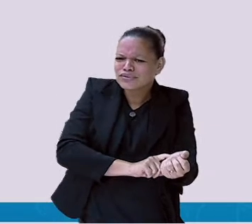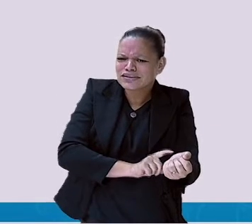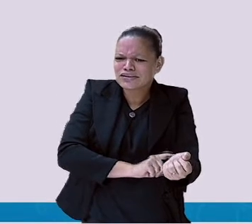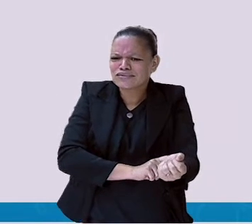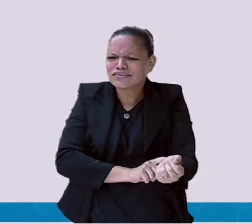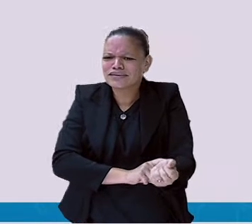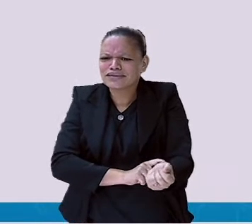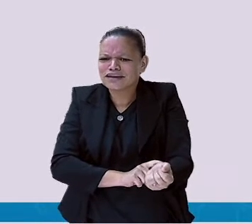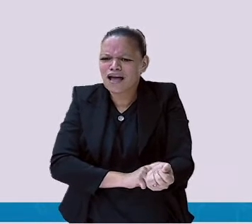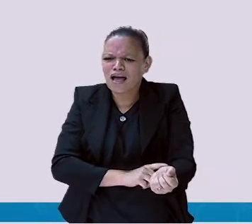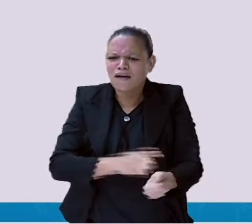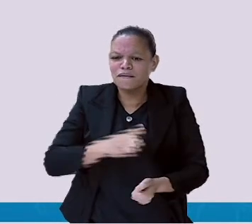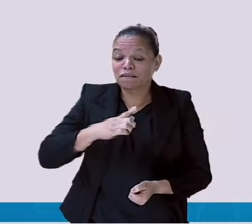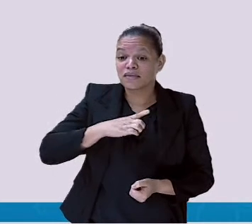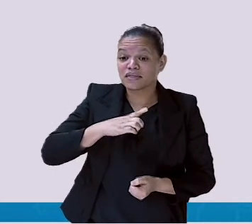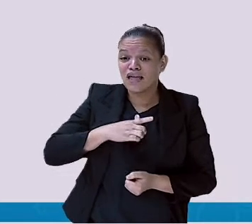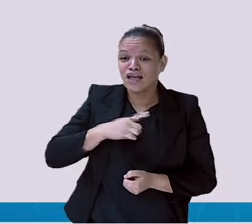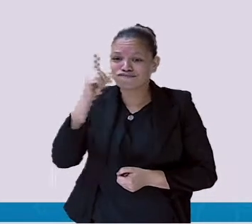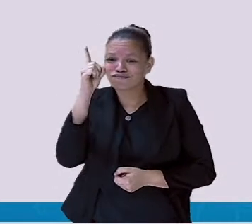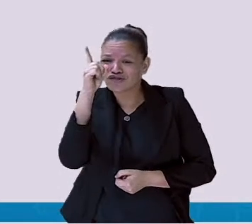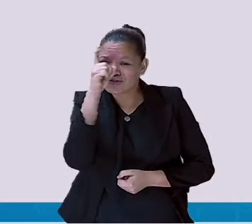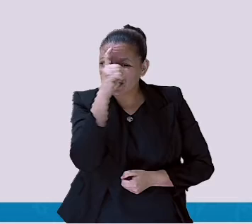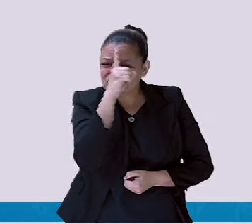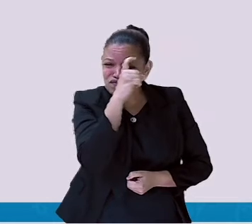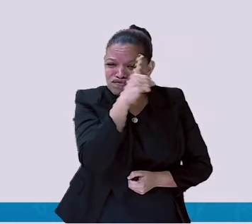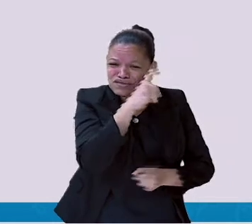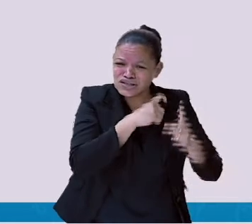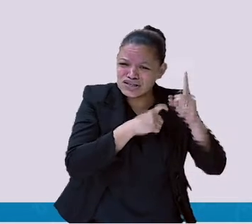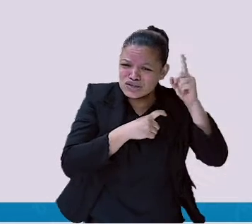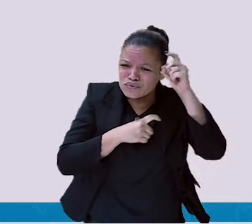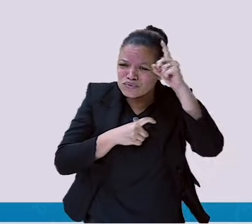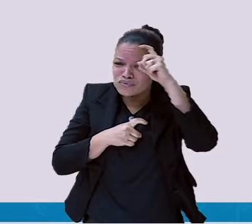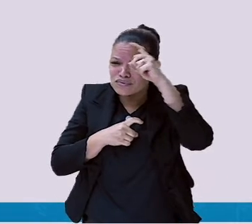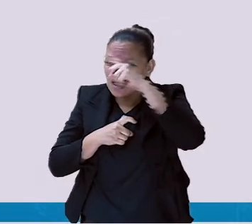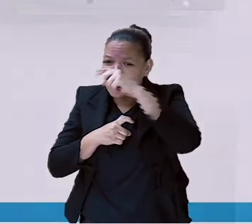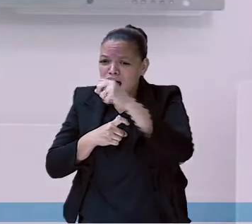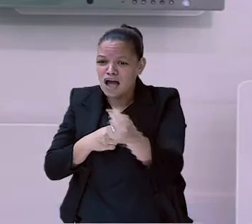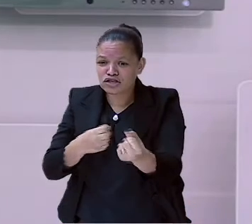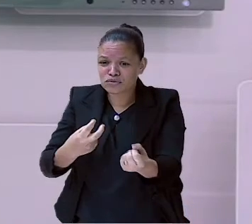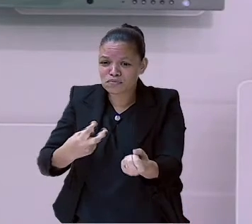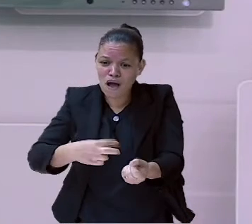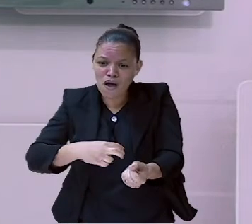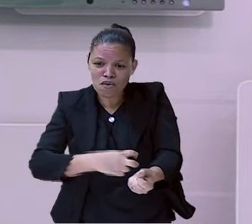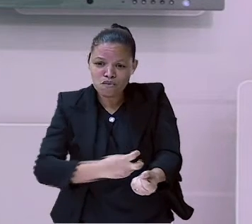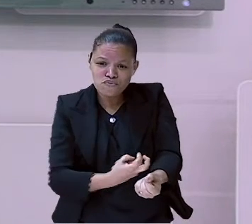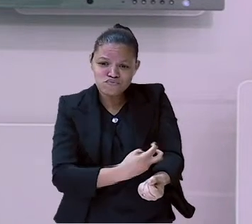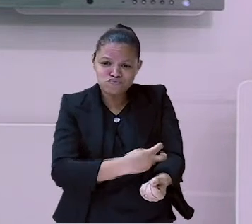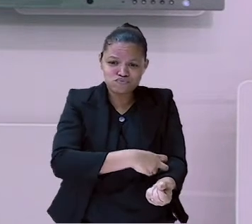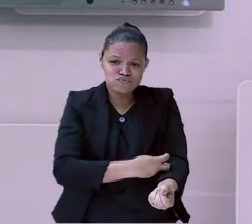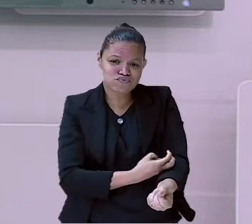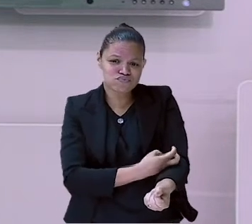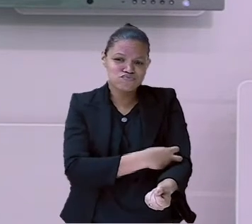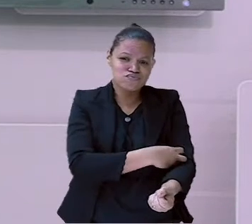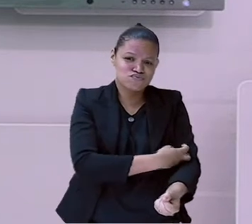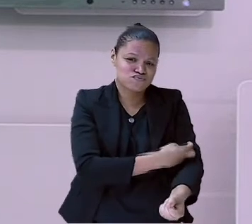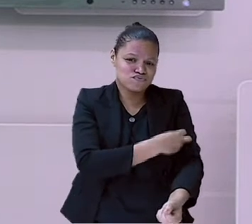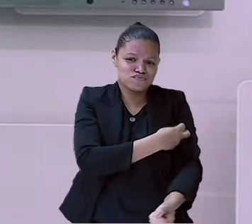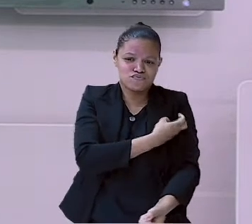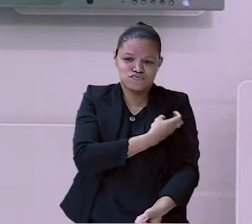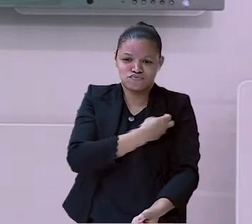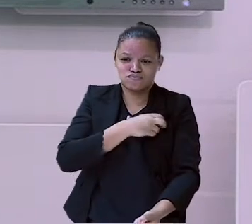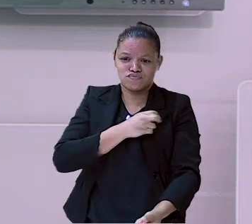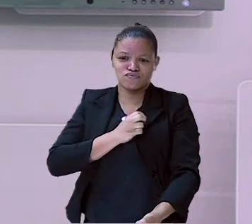exemplo, como se você estivesse soprando aqui na sua mão, ó. Tá vendo? Eu